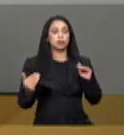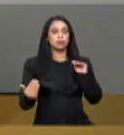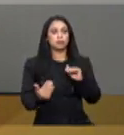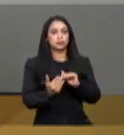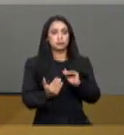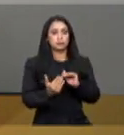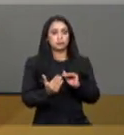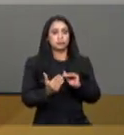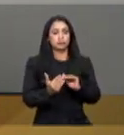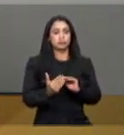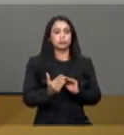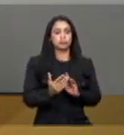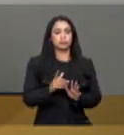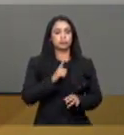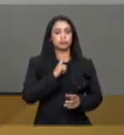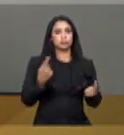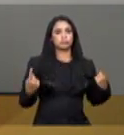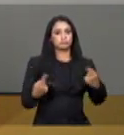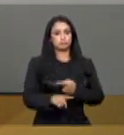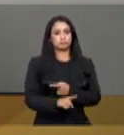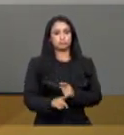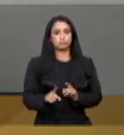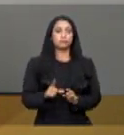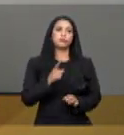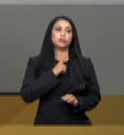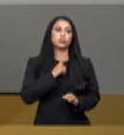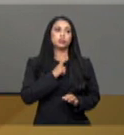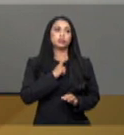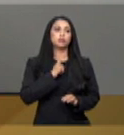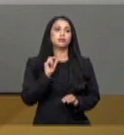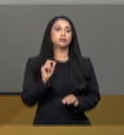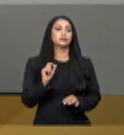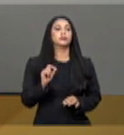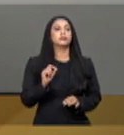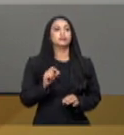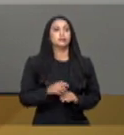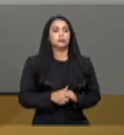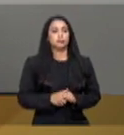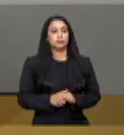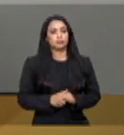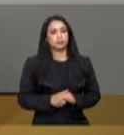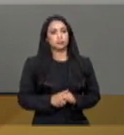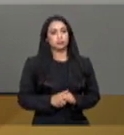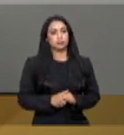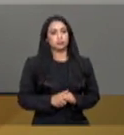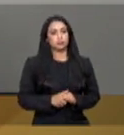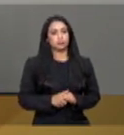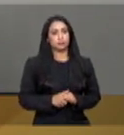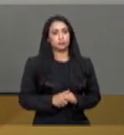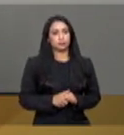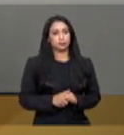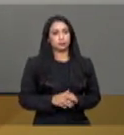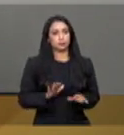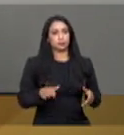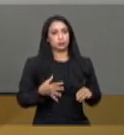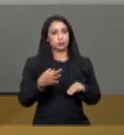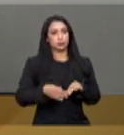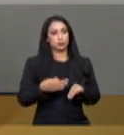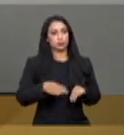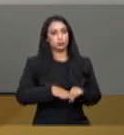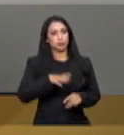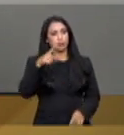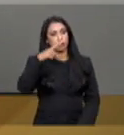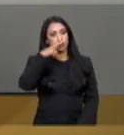jurisprudencial diametralmente oposta à fixada no apelo extremo supracitado. E ali, então, o ministro Edson Fachin